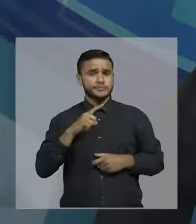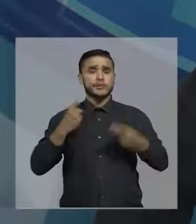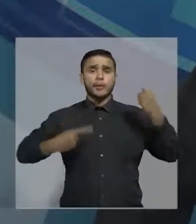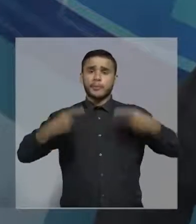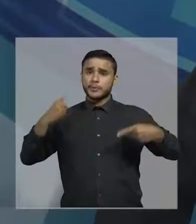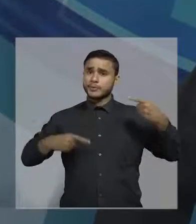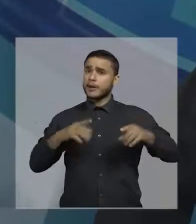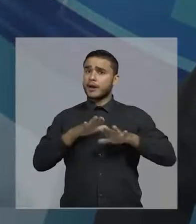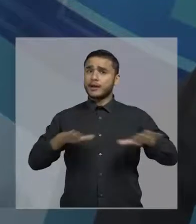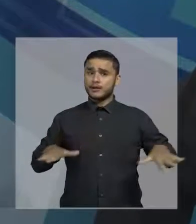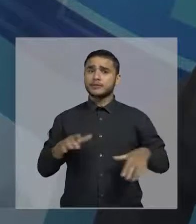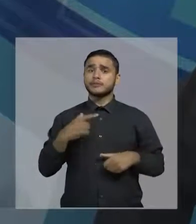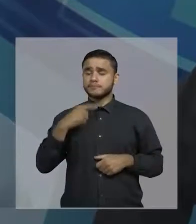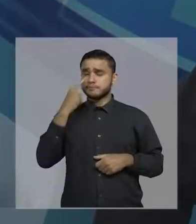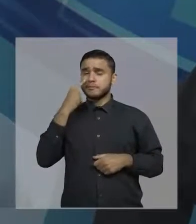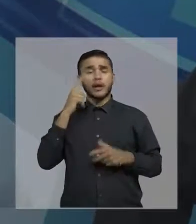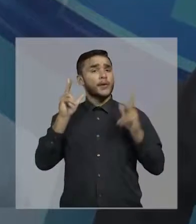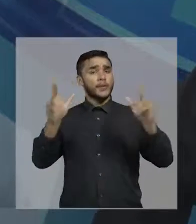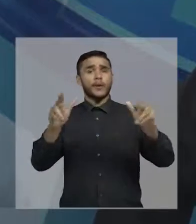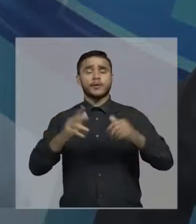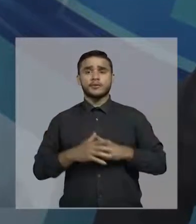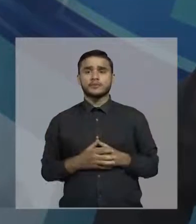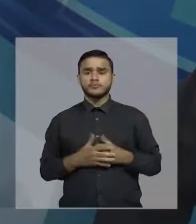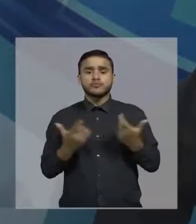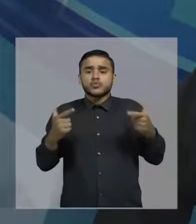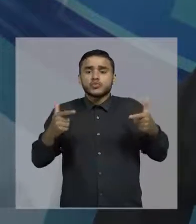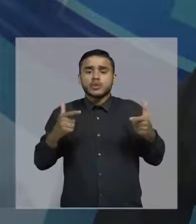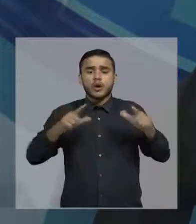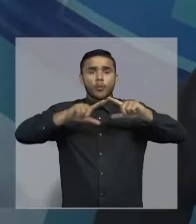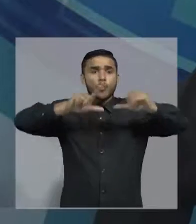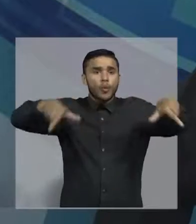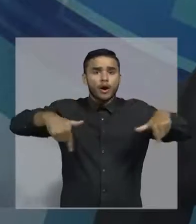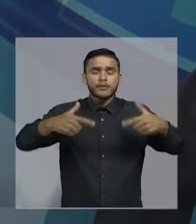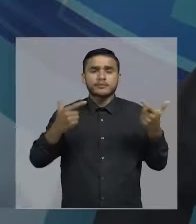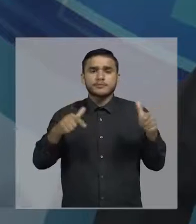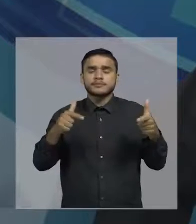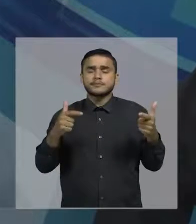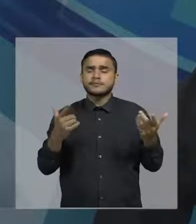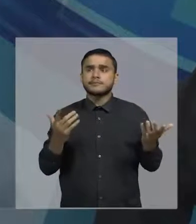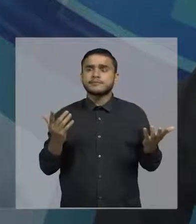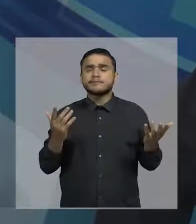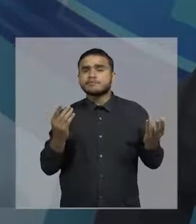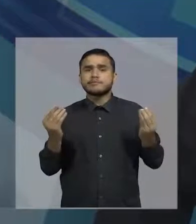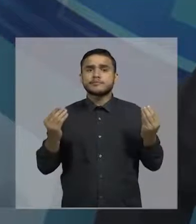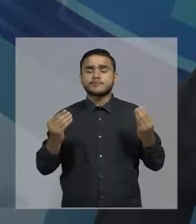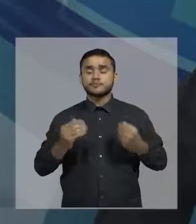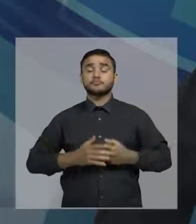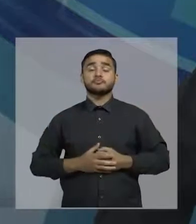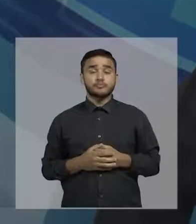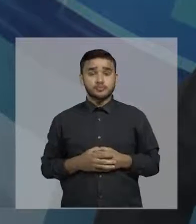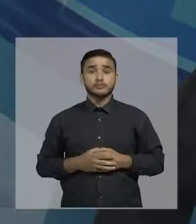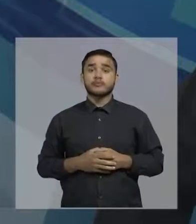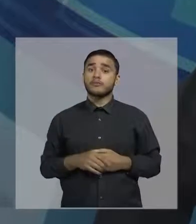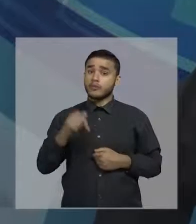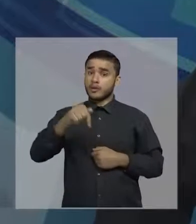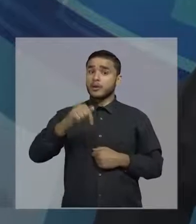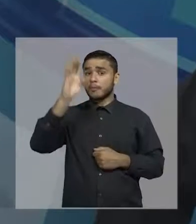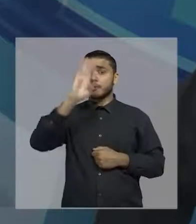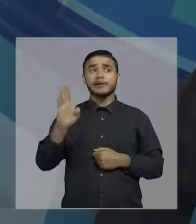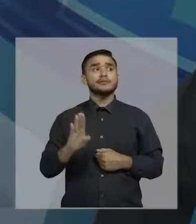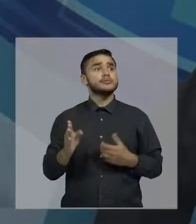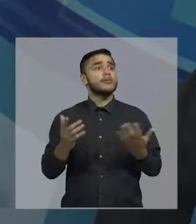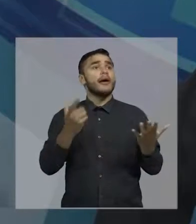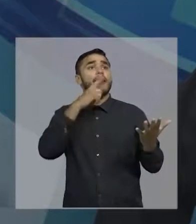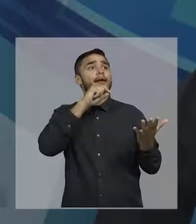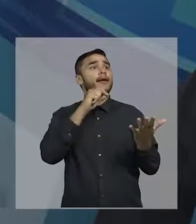E em política ainda hoje se diz que a política tem horror ao vácuo. Não há espaço vazio. E o Brasil vive um vácuo